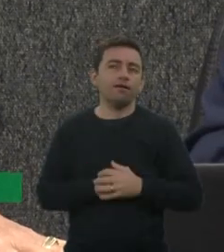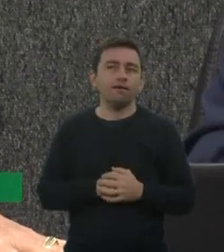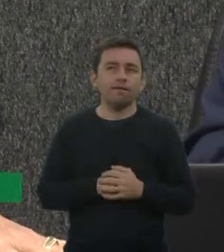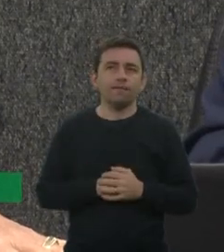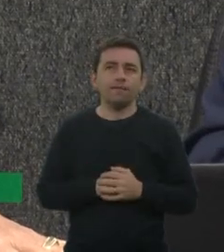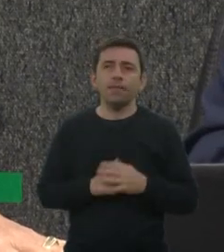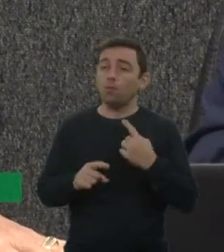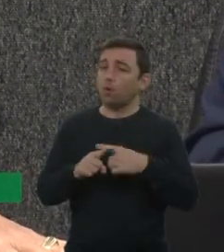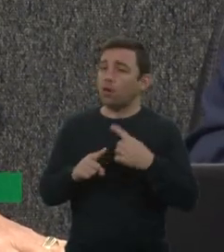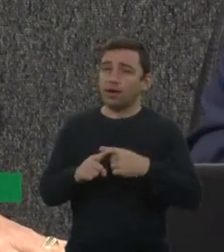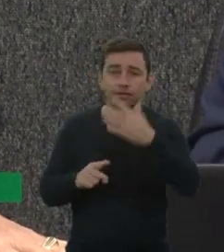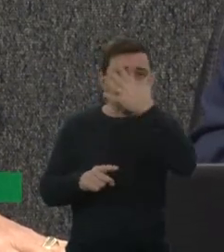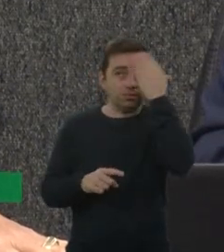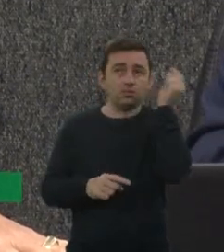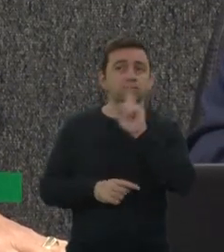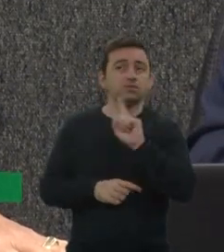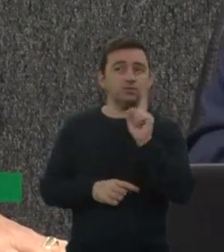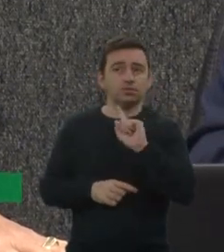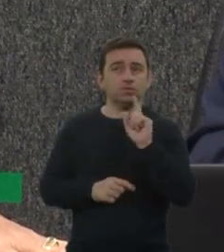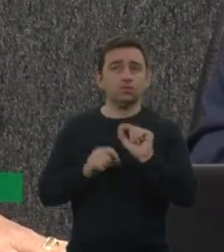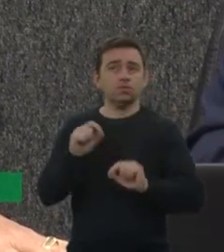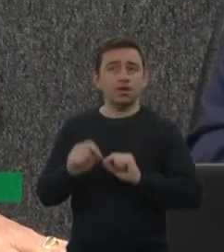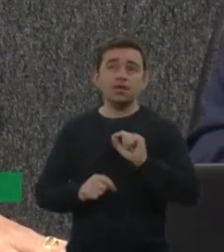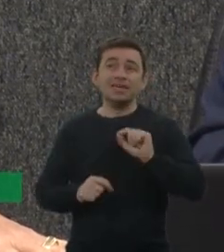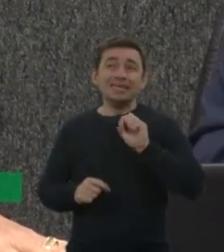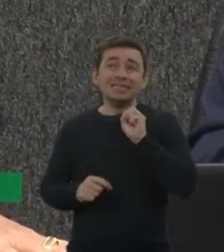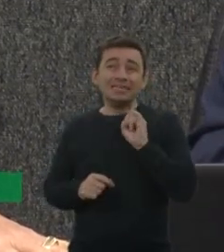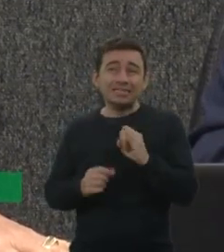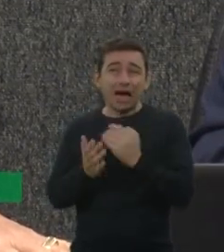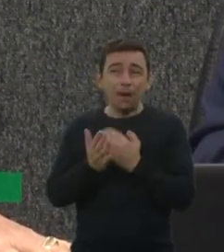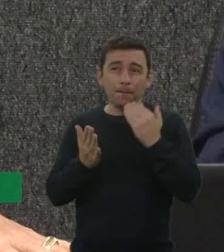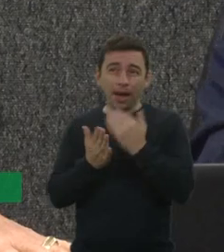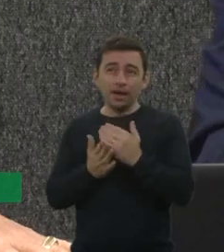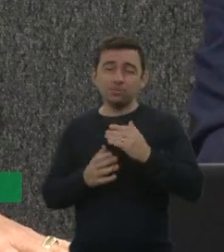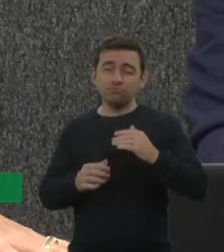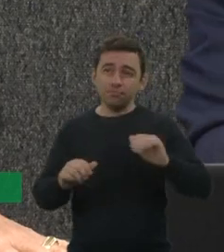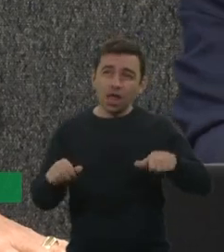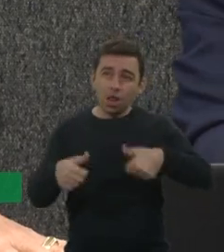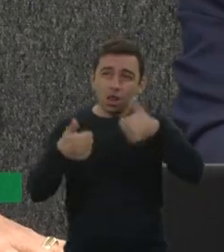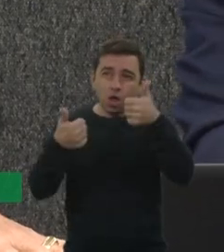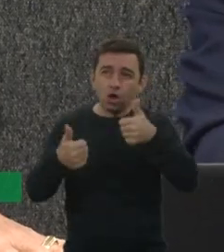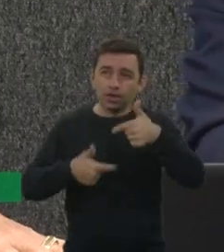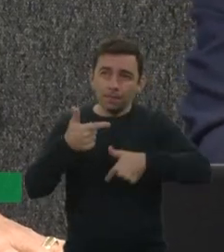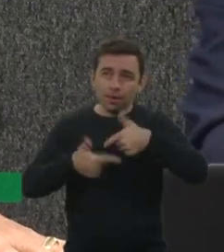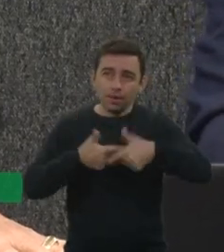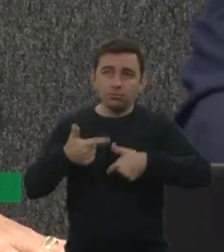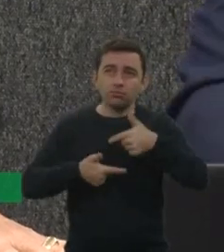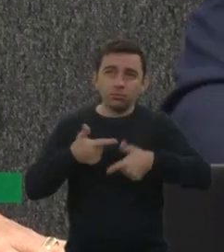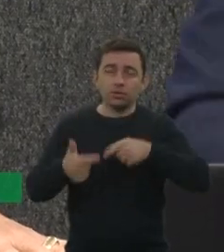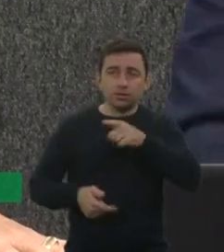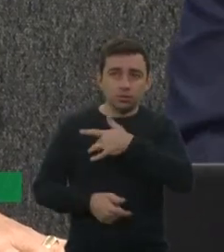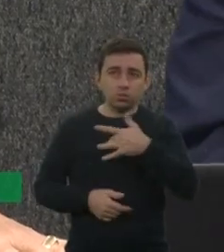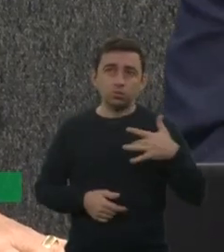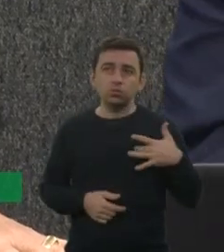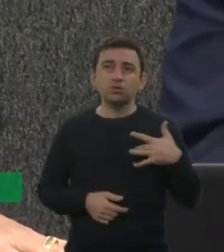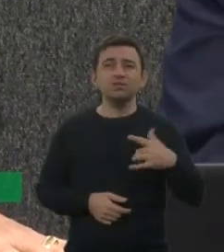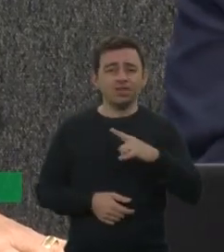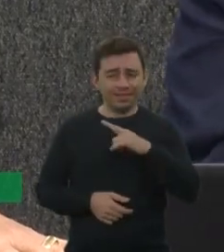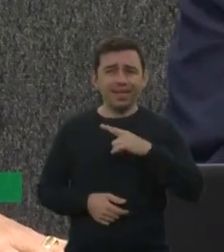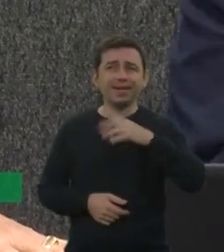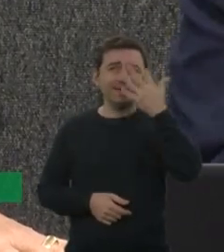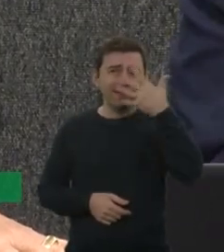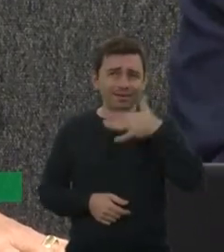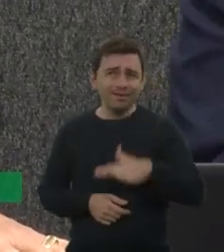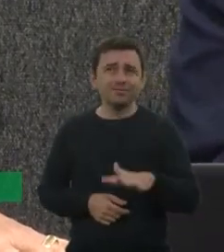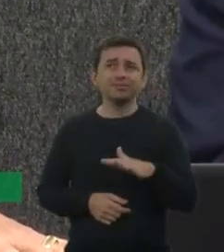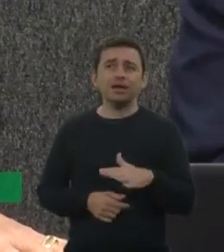não pode esquecer que quanto mais a gente vai melhorando os serviços de saúde, e sim, nós temos mais crianças